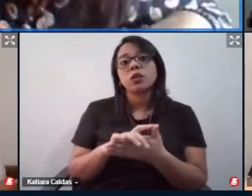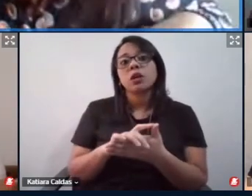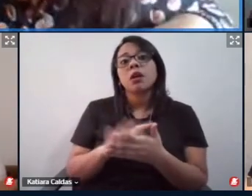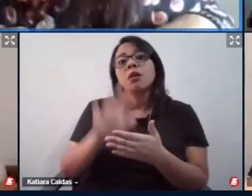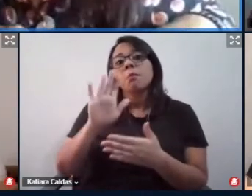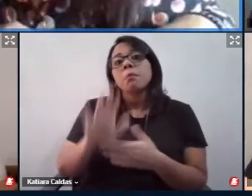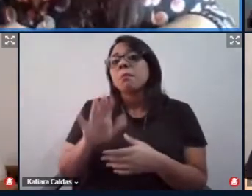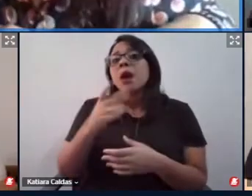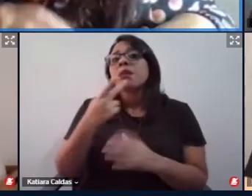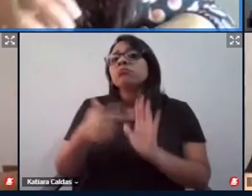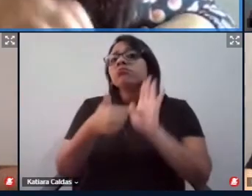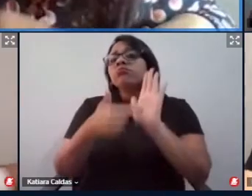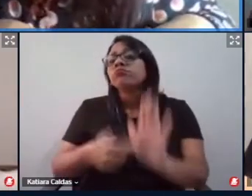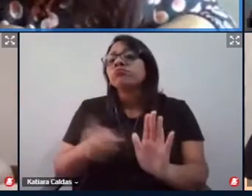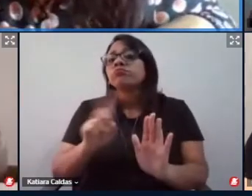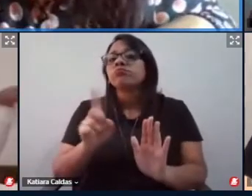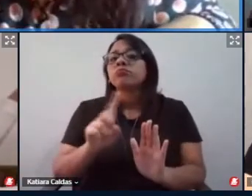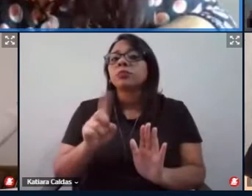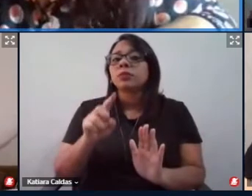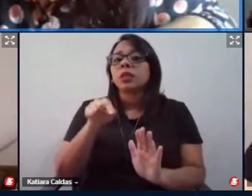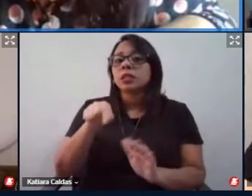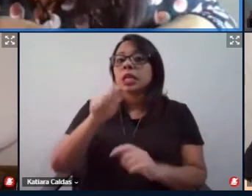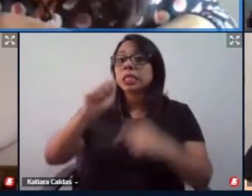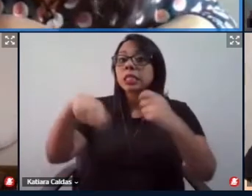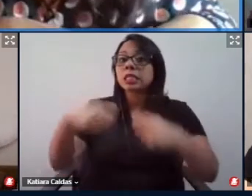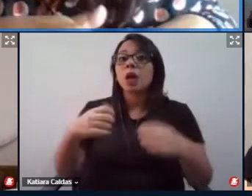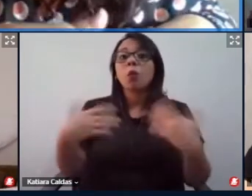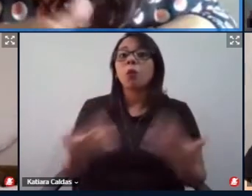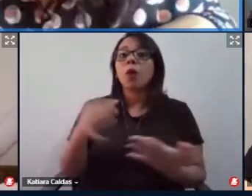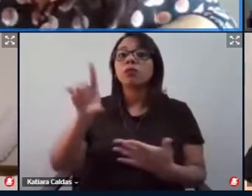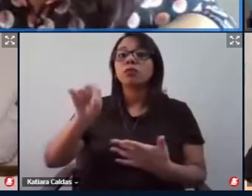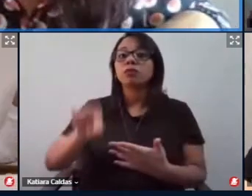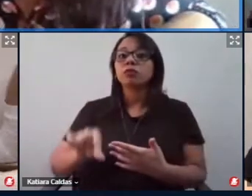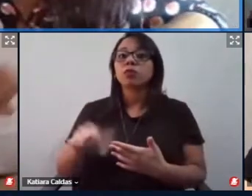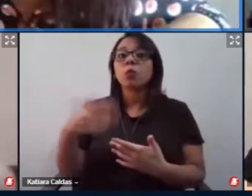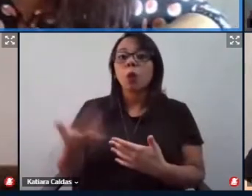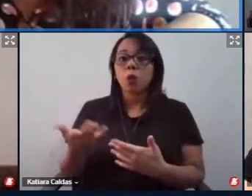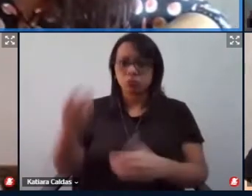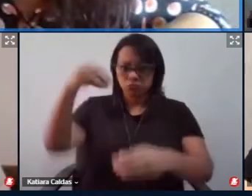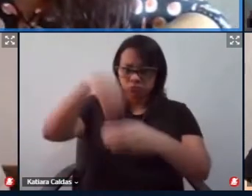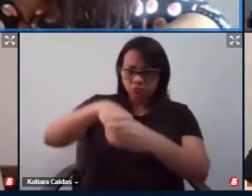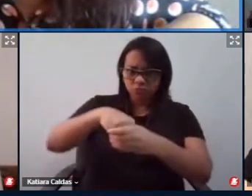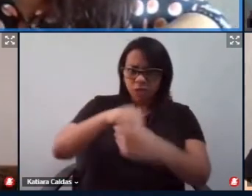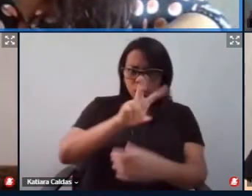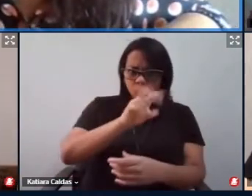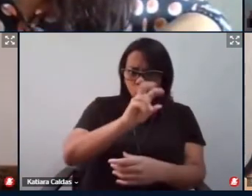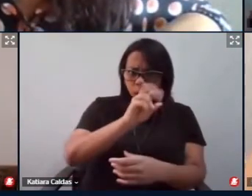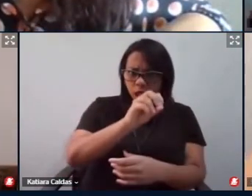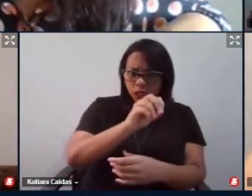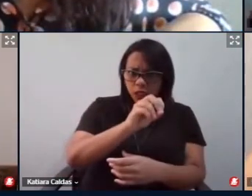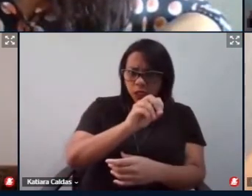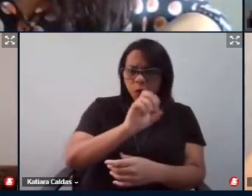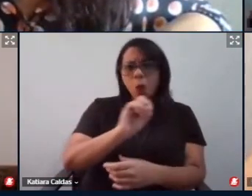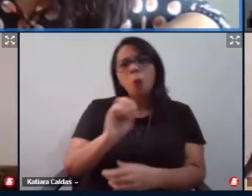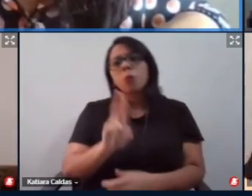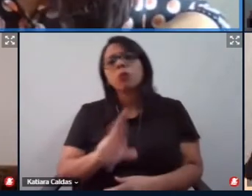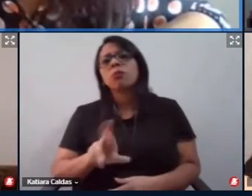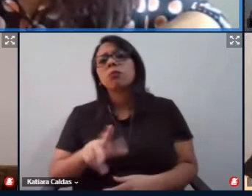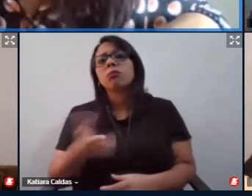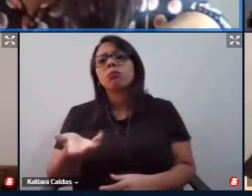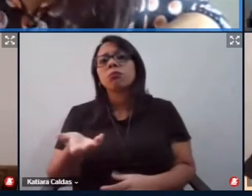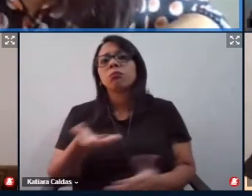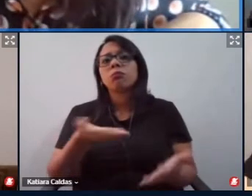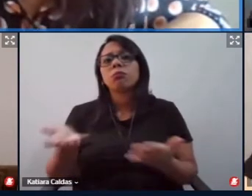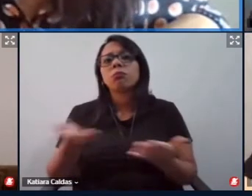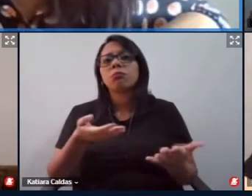não aparece esses sinais, eles fazem parte dos 50? De alguma